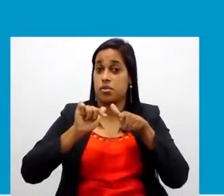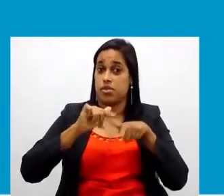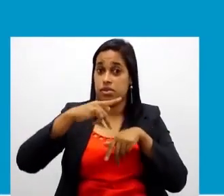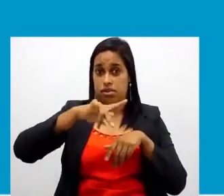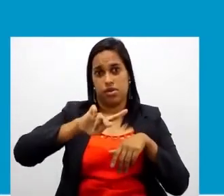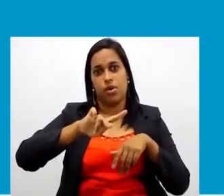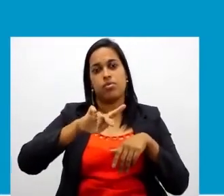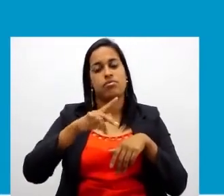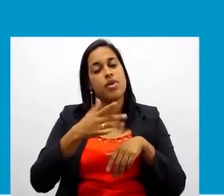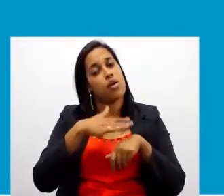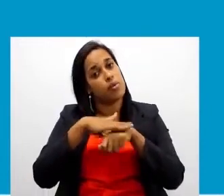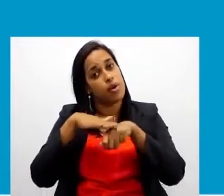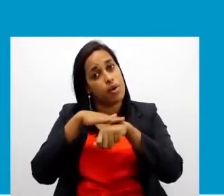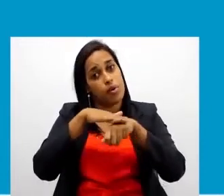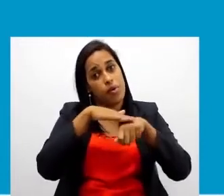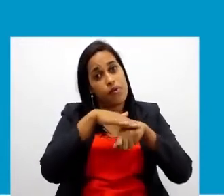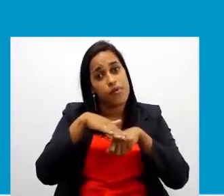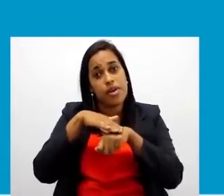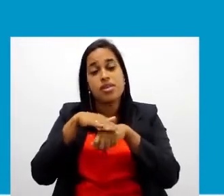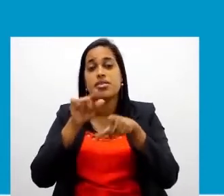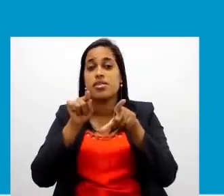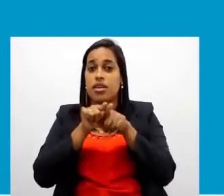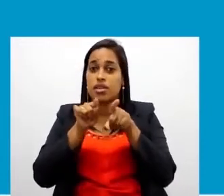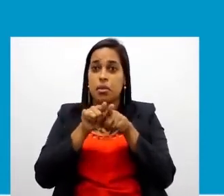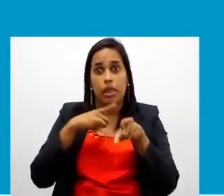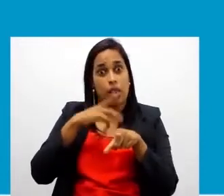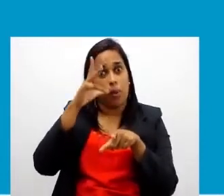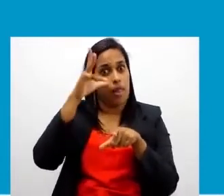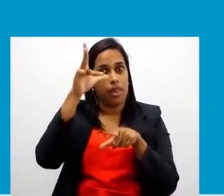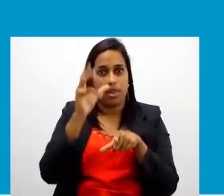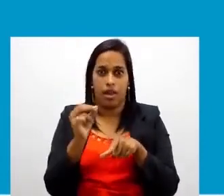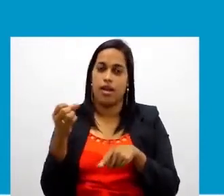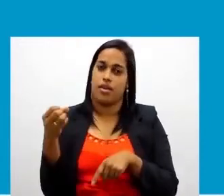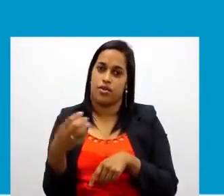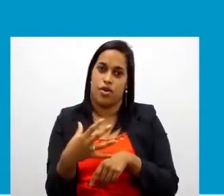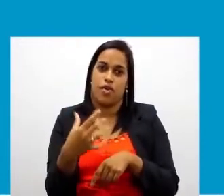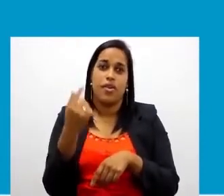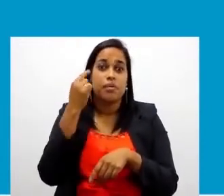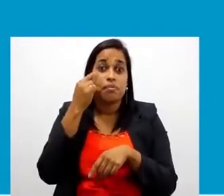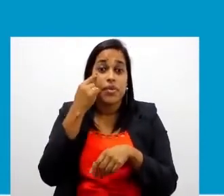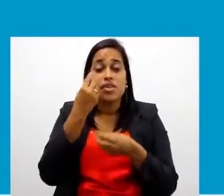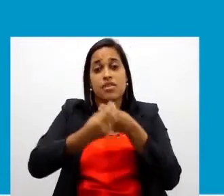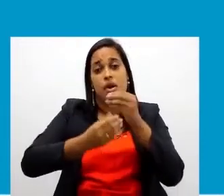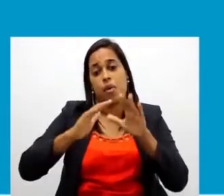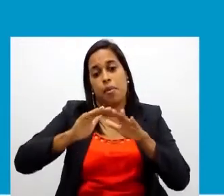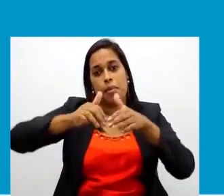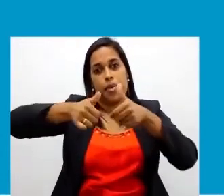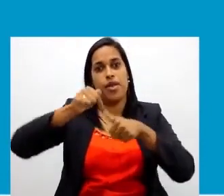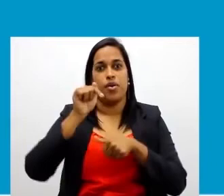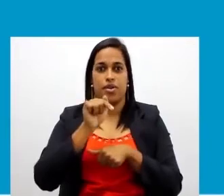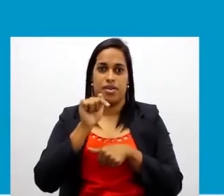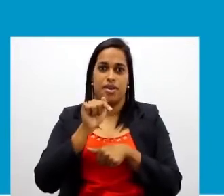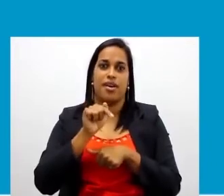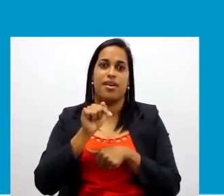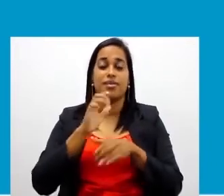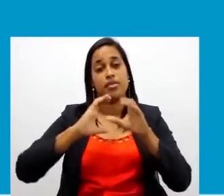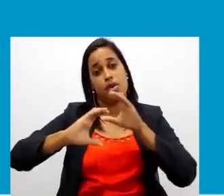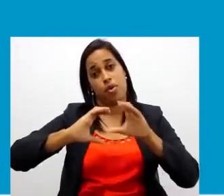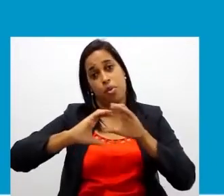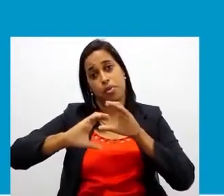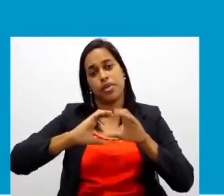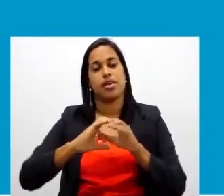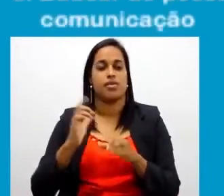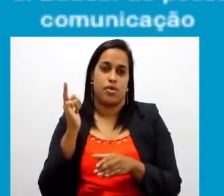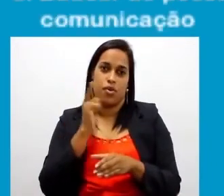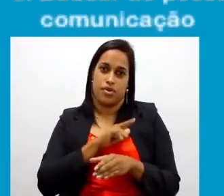o seu trabalho. E aí é num bate-papo que possivelmente a gente pode ter uma ideia, pensar numa forma de fazer melhor aquela coisa e é